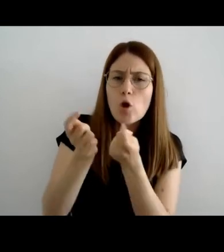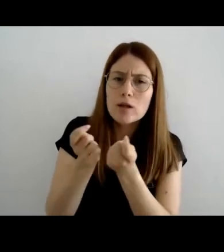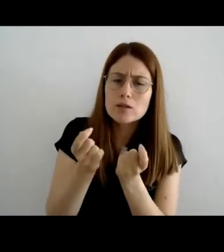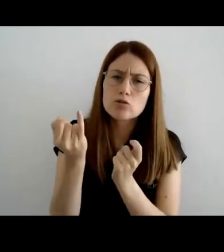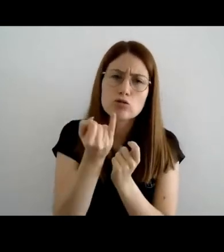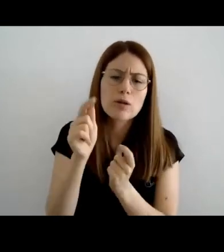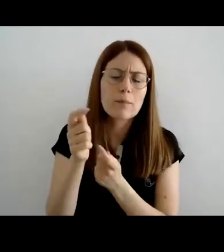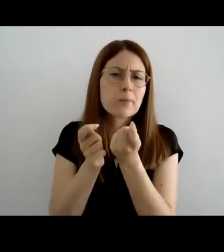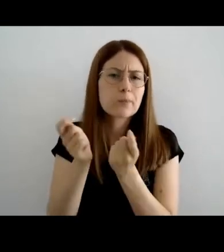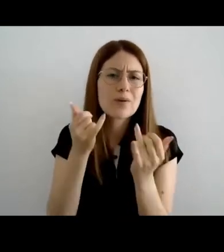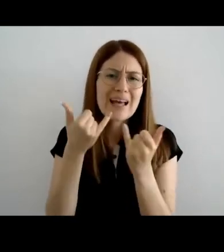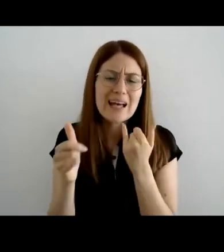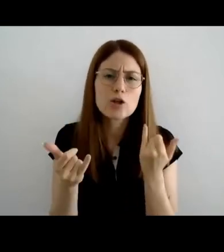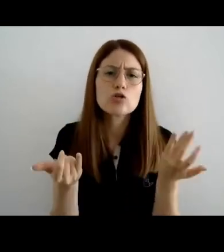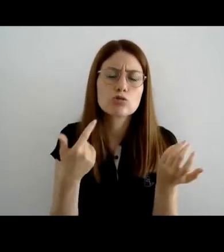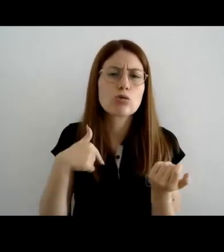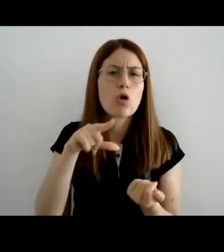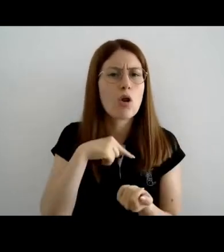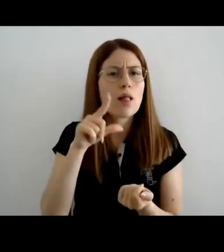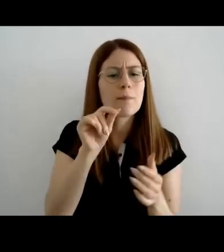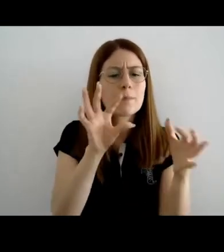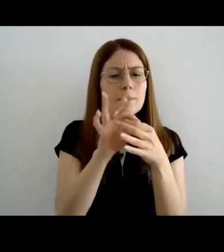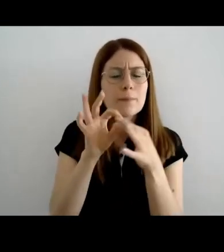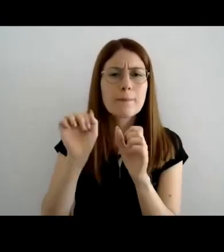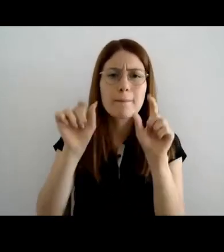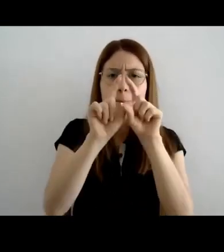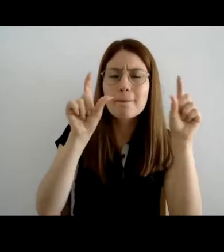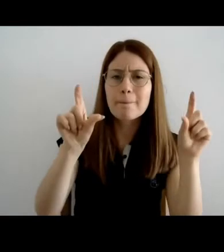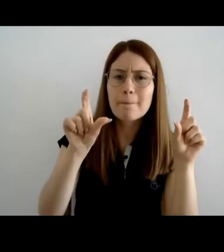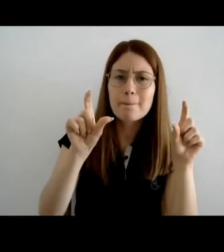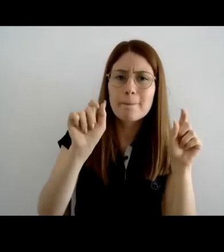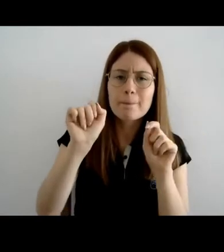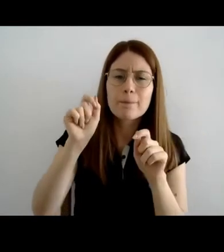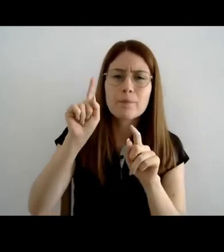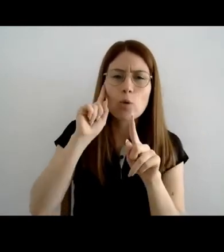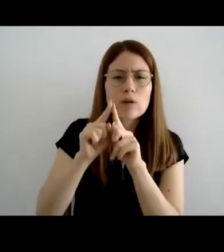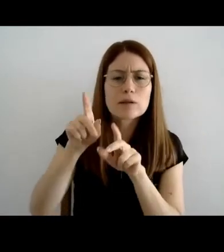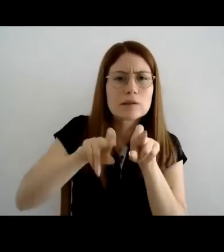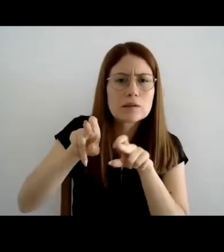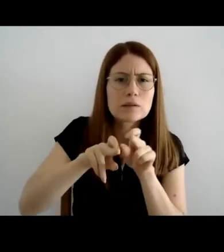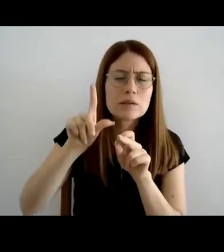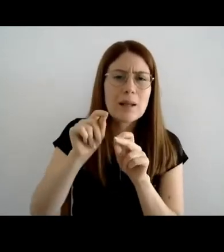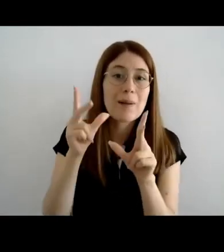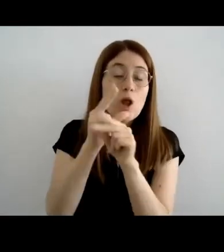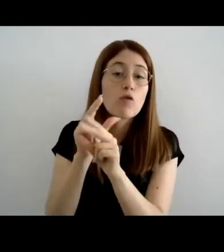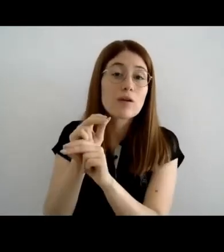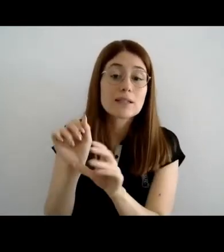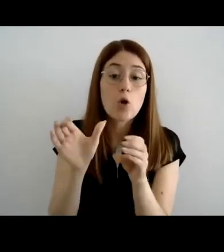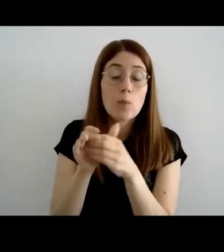planeamento, gestão do risco, tendo estado também ligado à Agência Executiva para a Competitividade e Inovação da Comissão